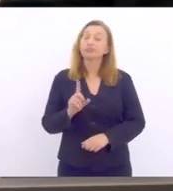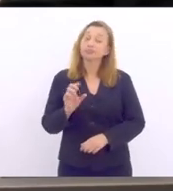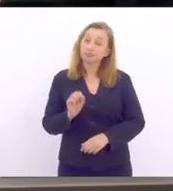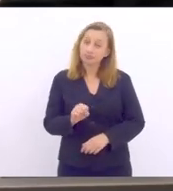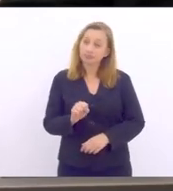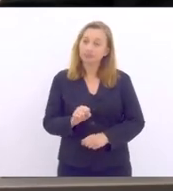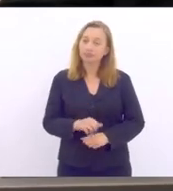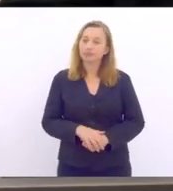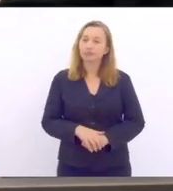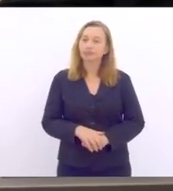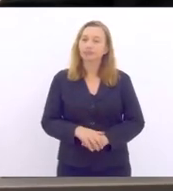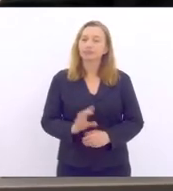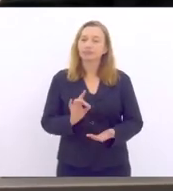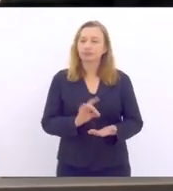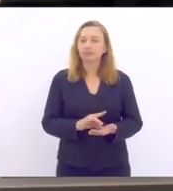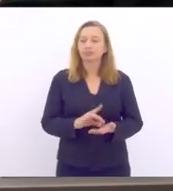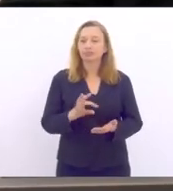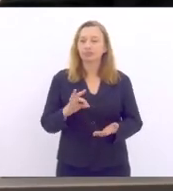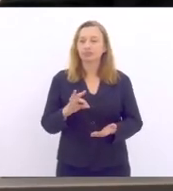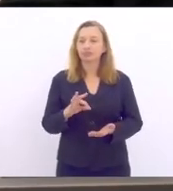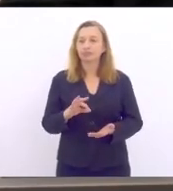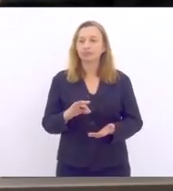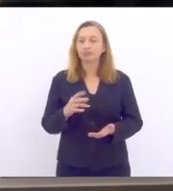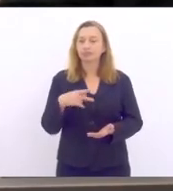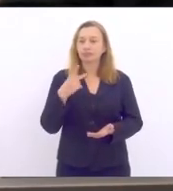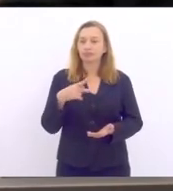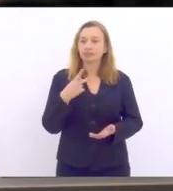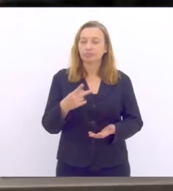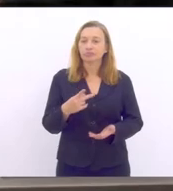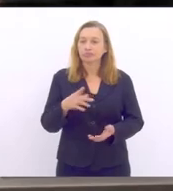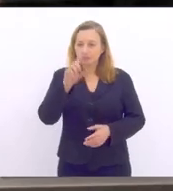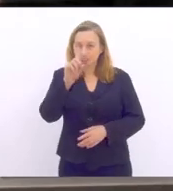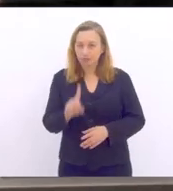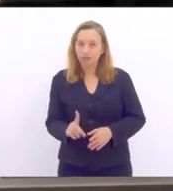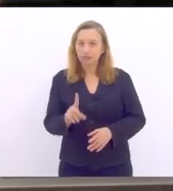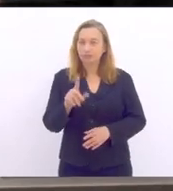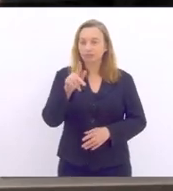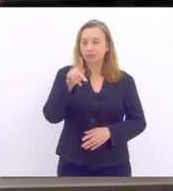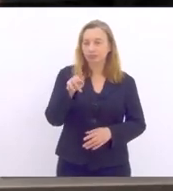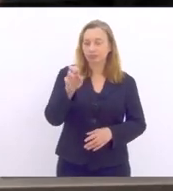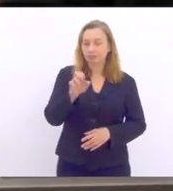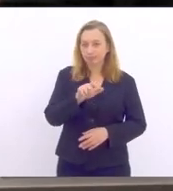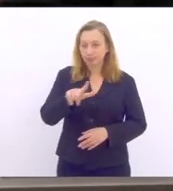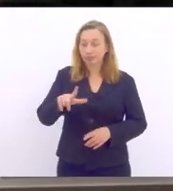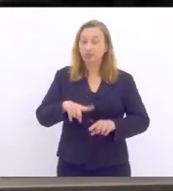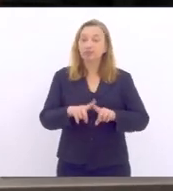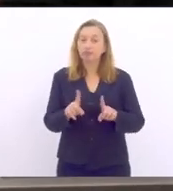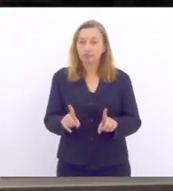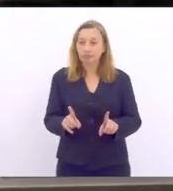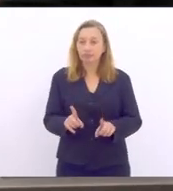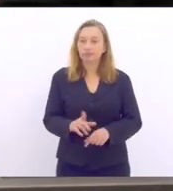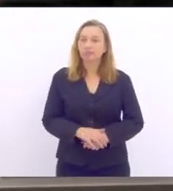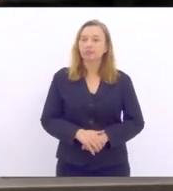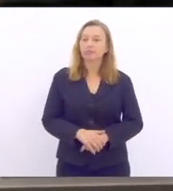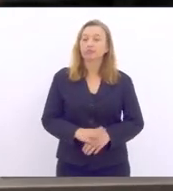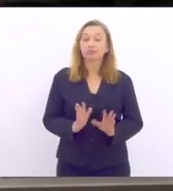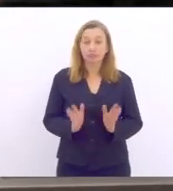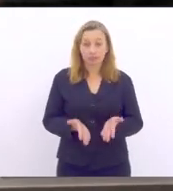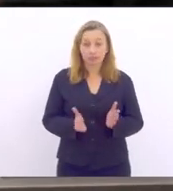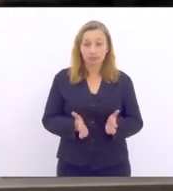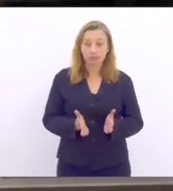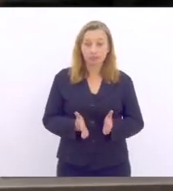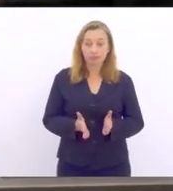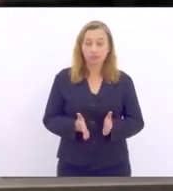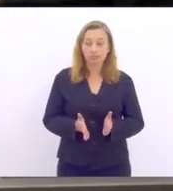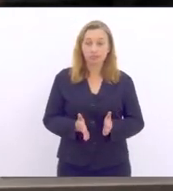claro que o original disso diz respeito à questão do direito penal. Mas, no entanto, hoje em dia esse